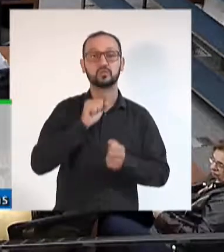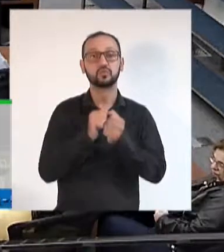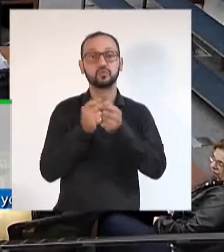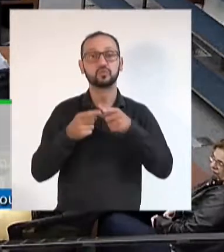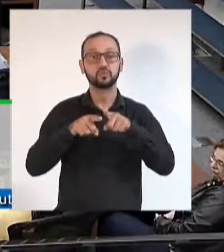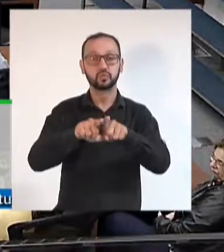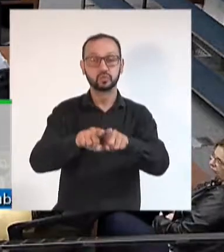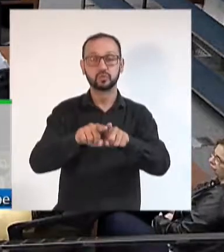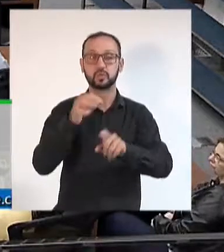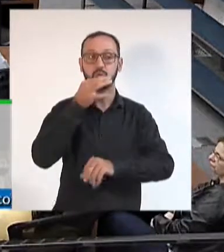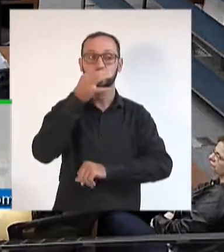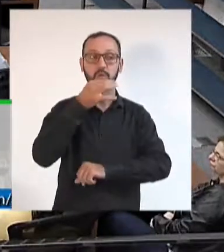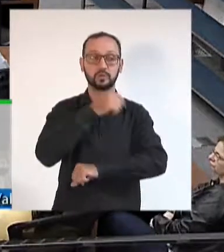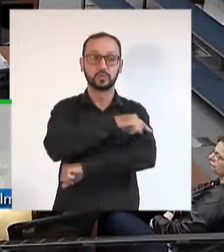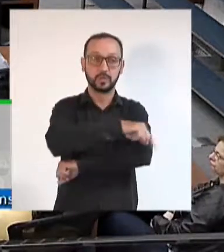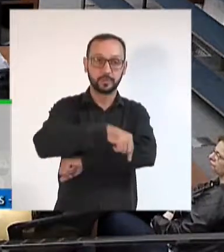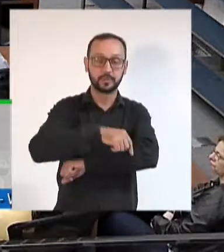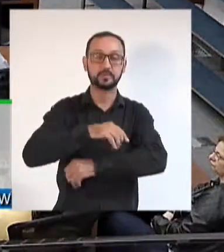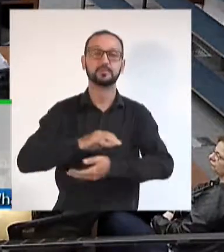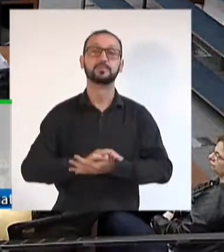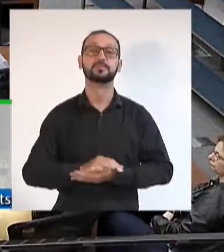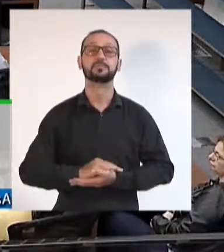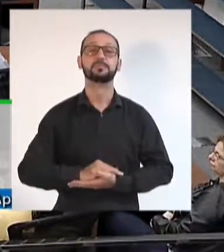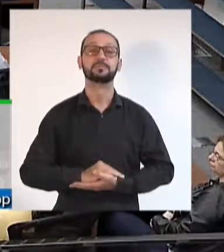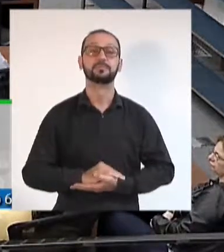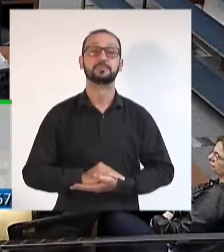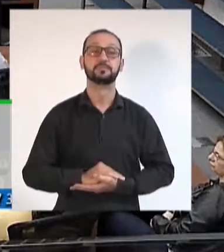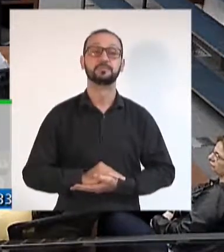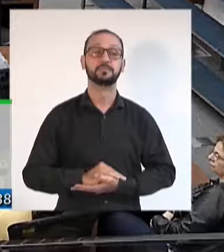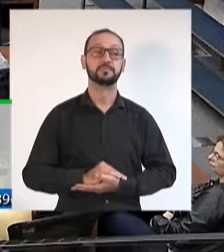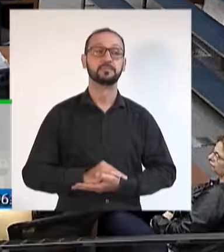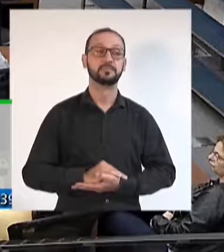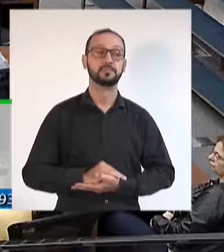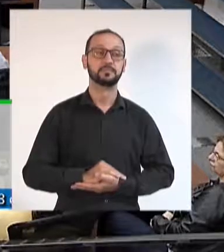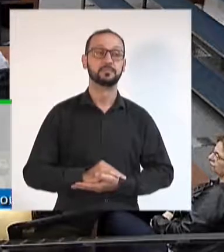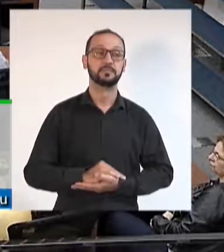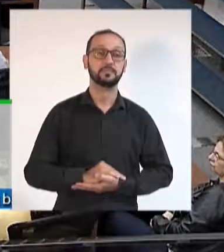com a Rádio Brasil Campinas e com a Pastoral da Pessoa Idosa.